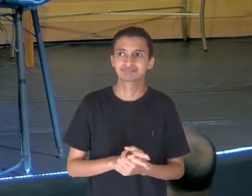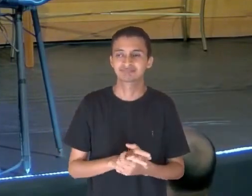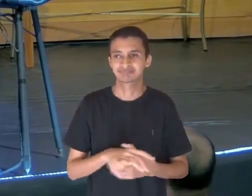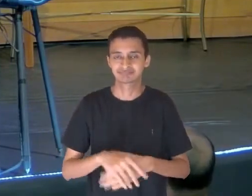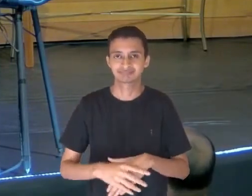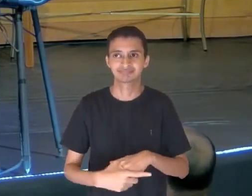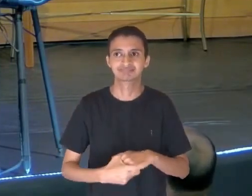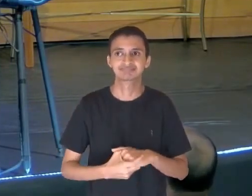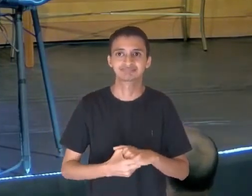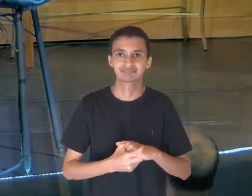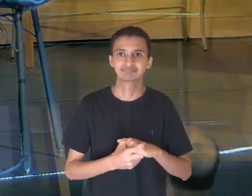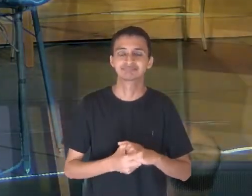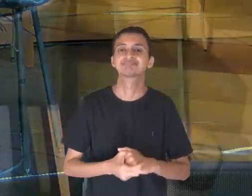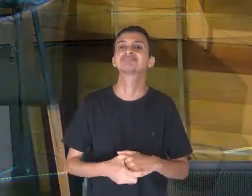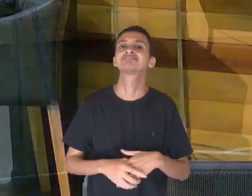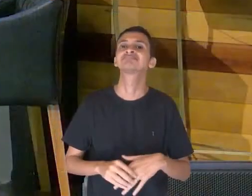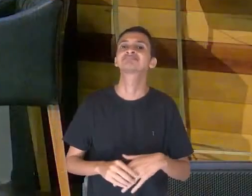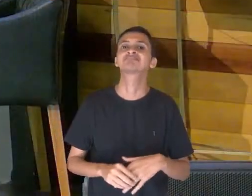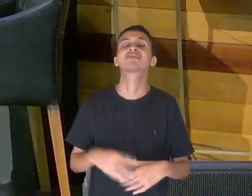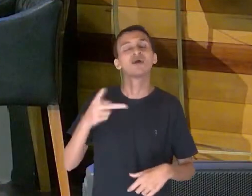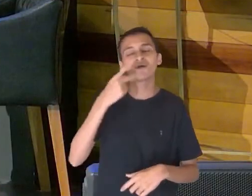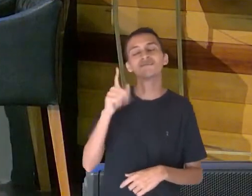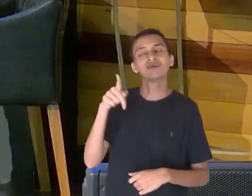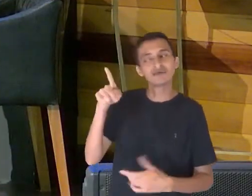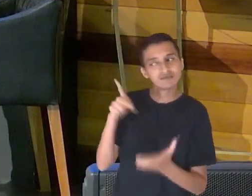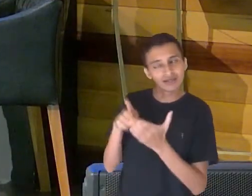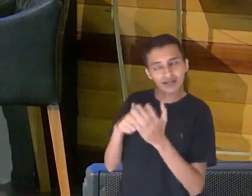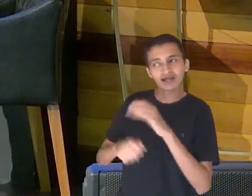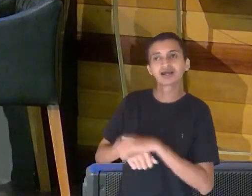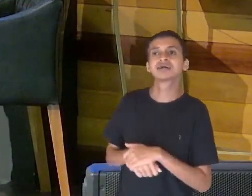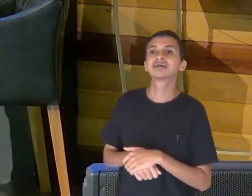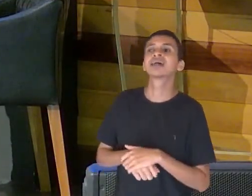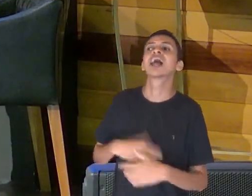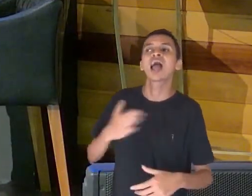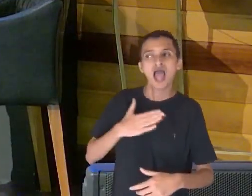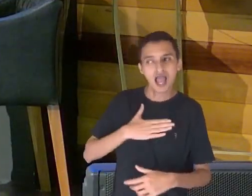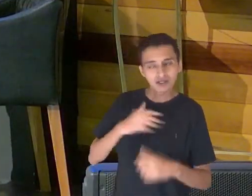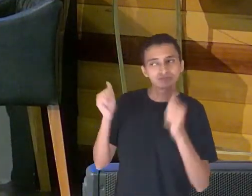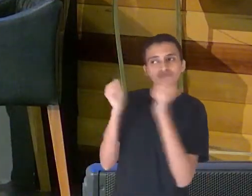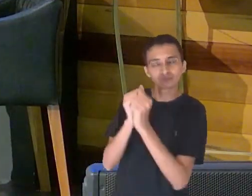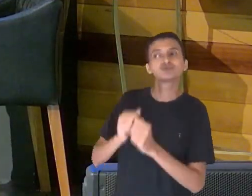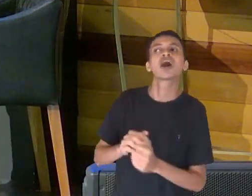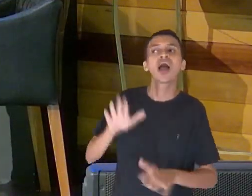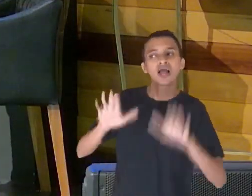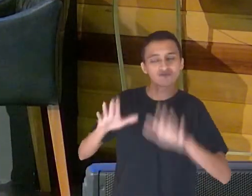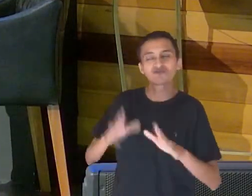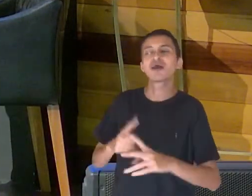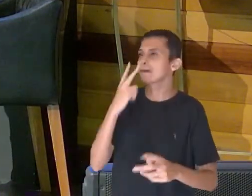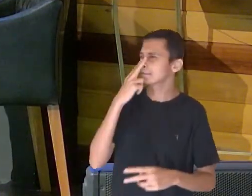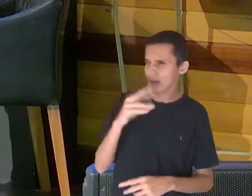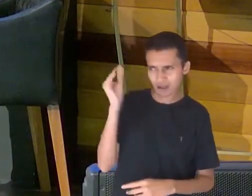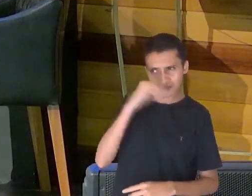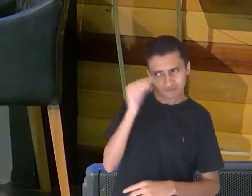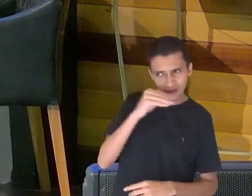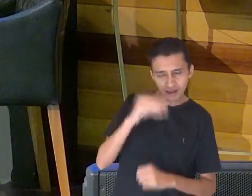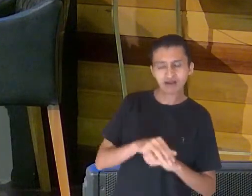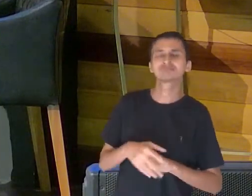Aí, Josué, agora é o seguinte. Então eu, Marcaleb, eu sei que a gente está só os caquinhos já com 85.